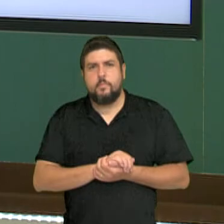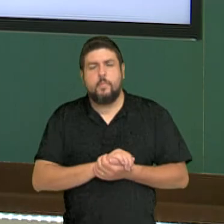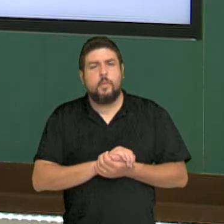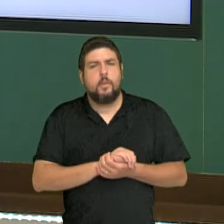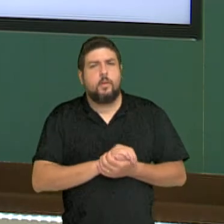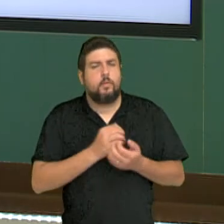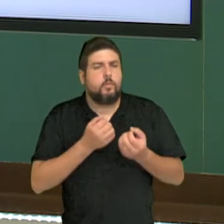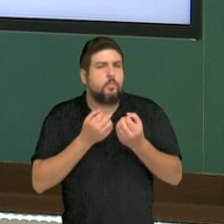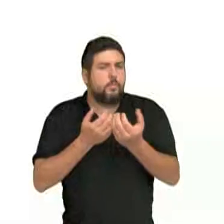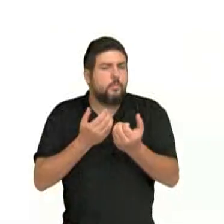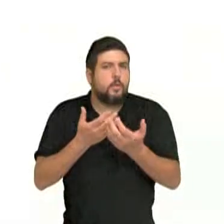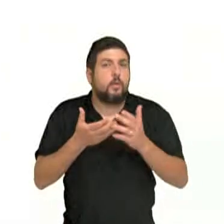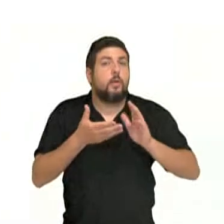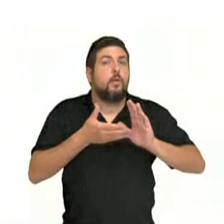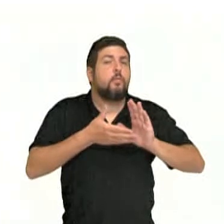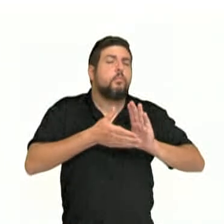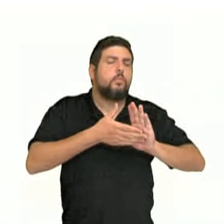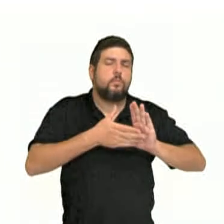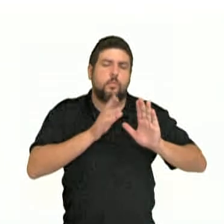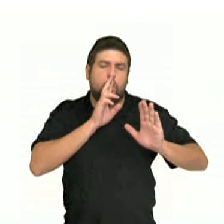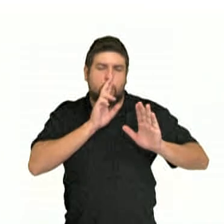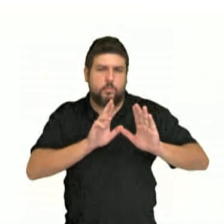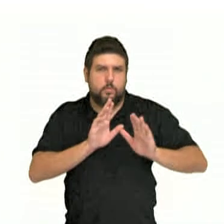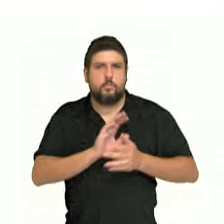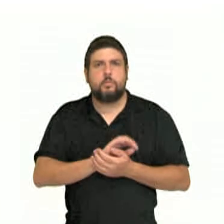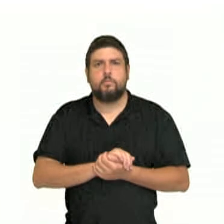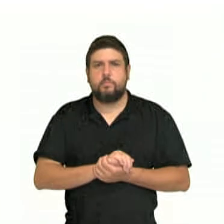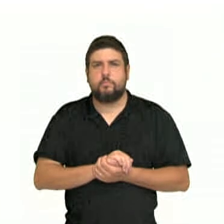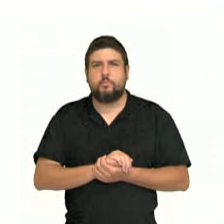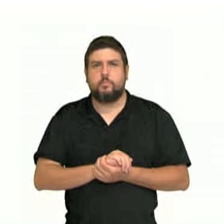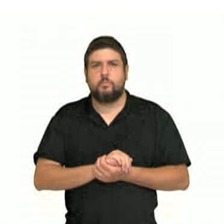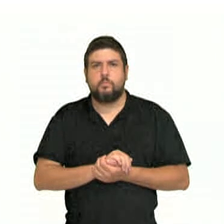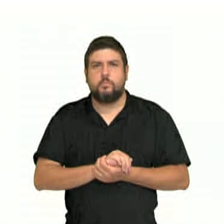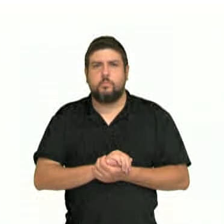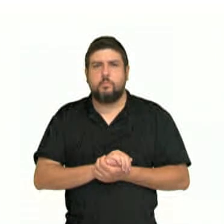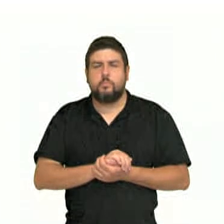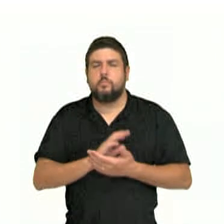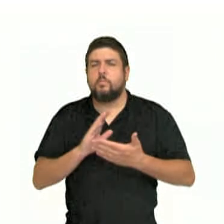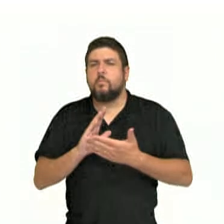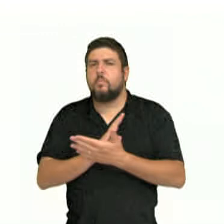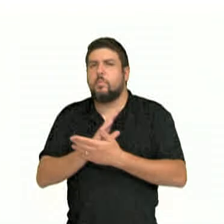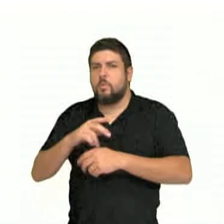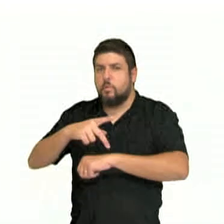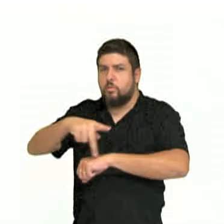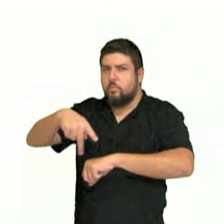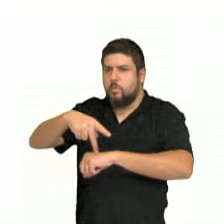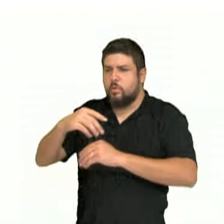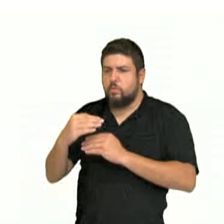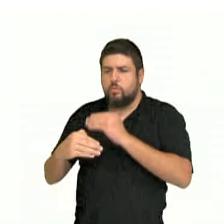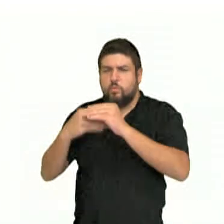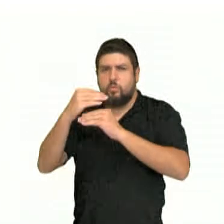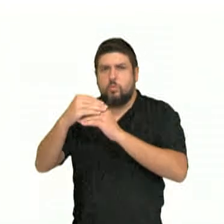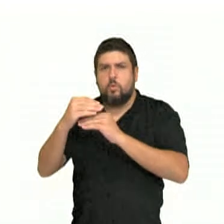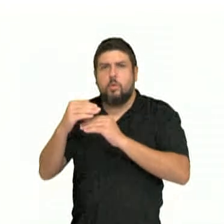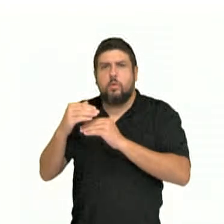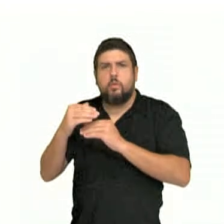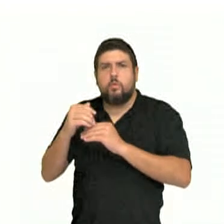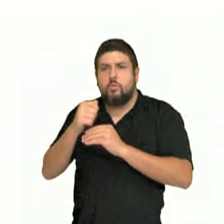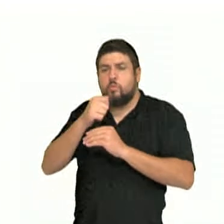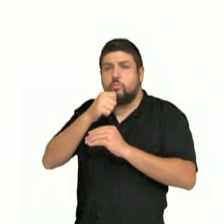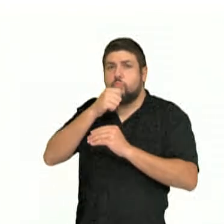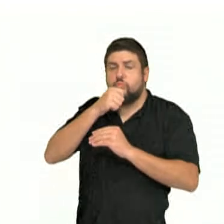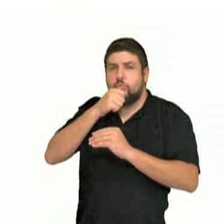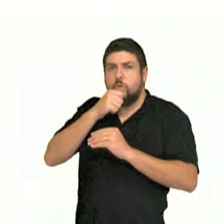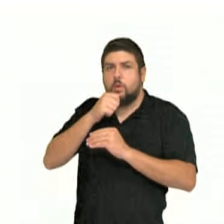base para sua resposta tá e os países subdesenvolvidos uma população jovem numerosa